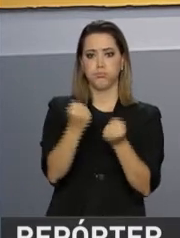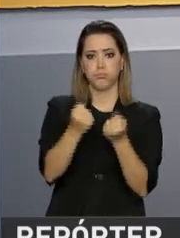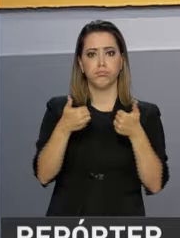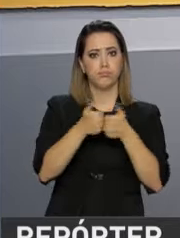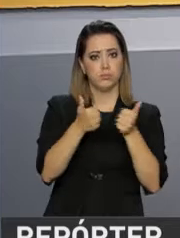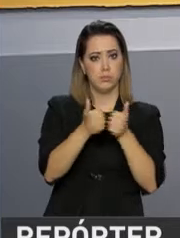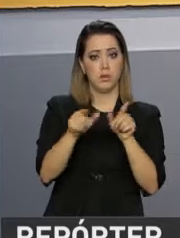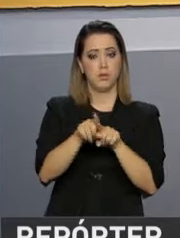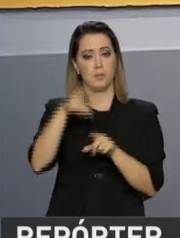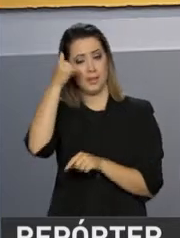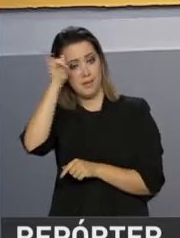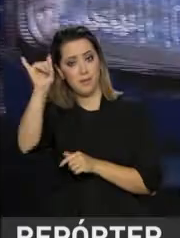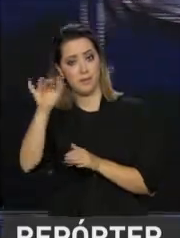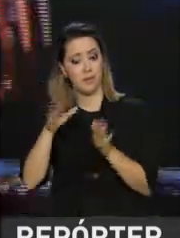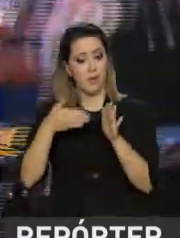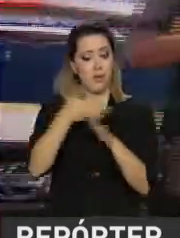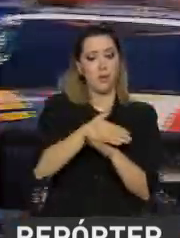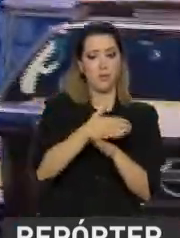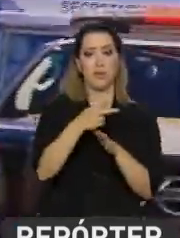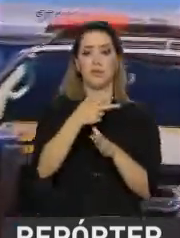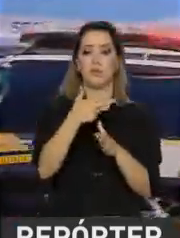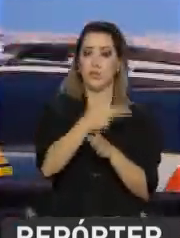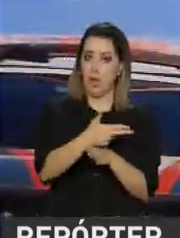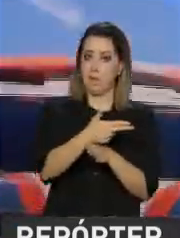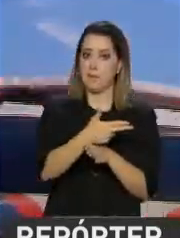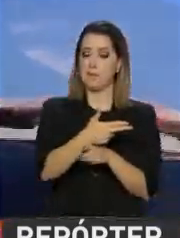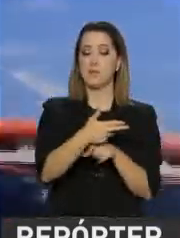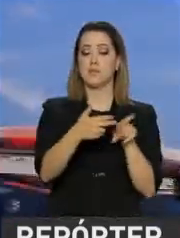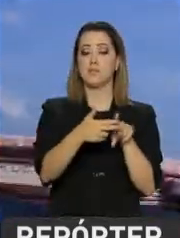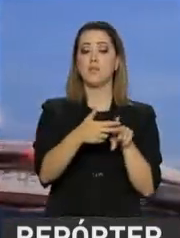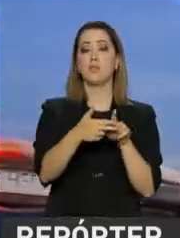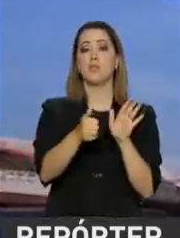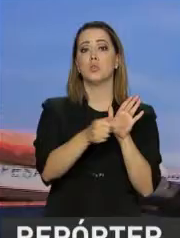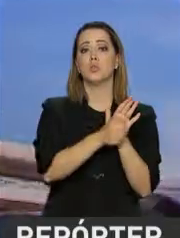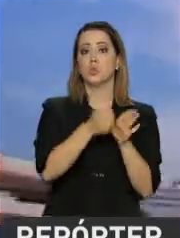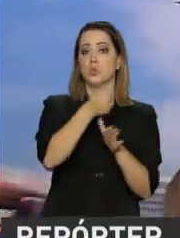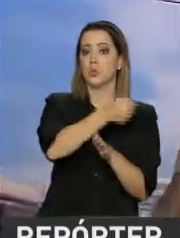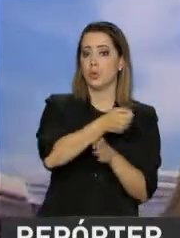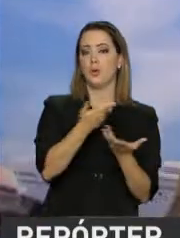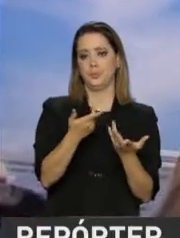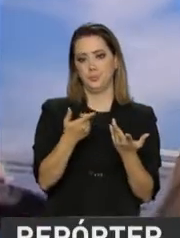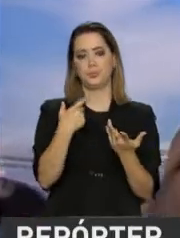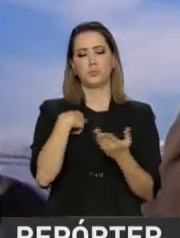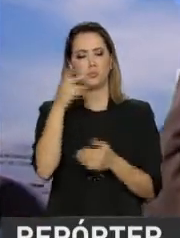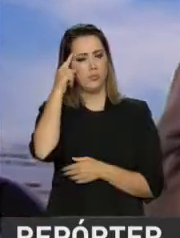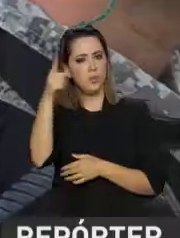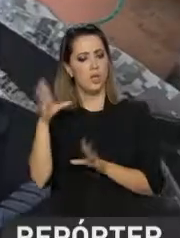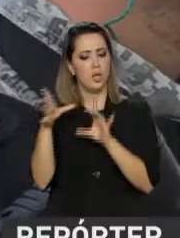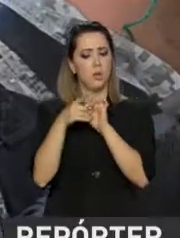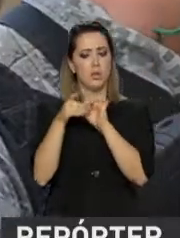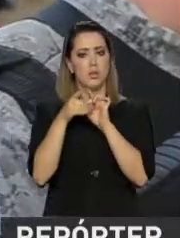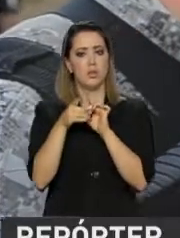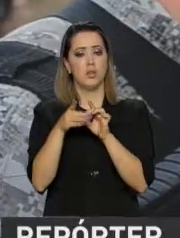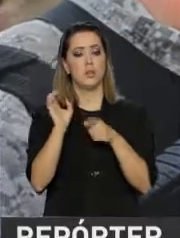tráfico de drogas e armas a ideia é que as forças de segurança da união do estado e